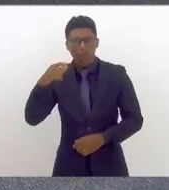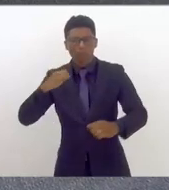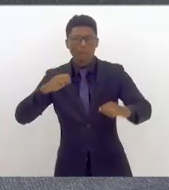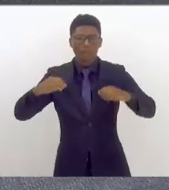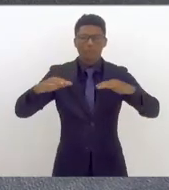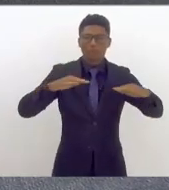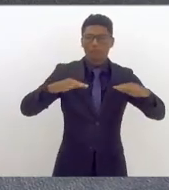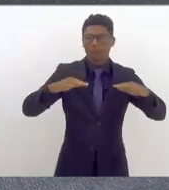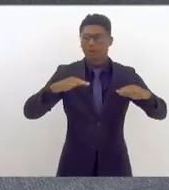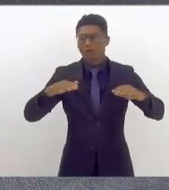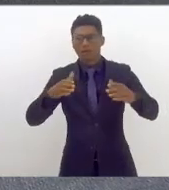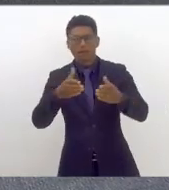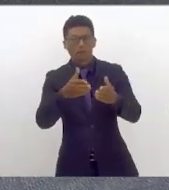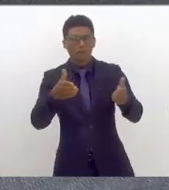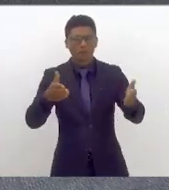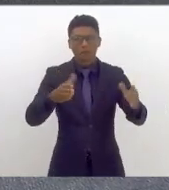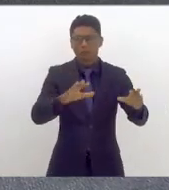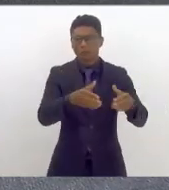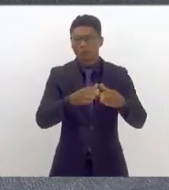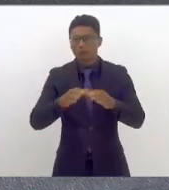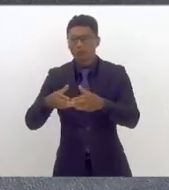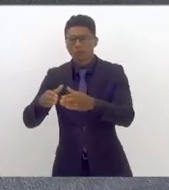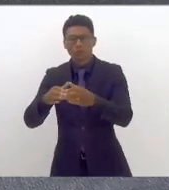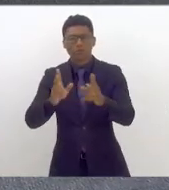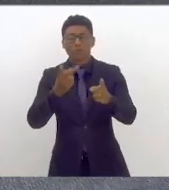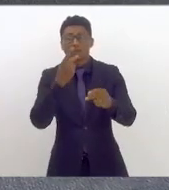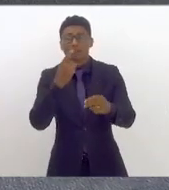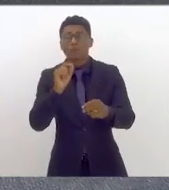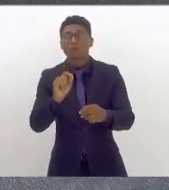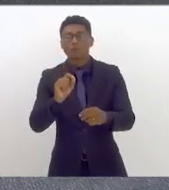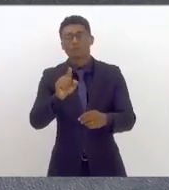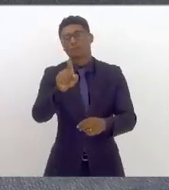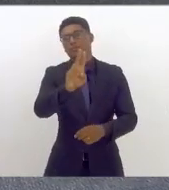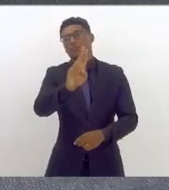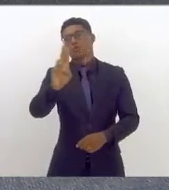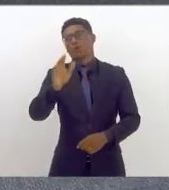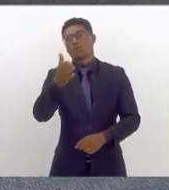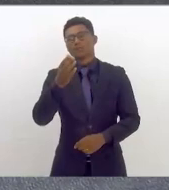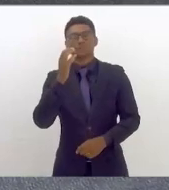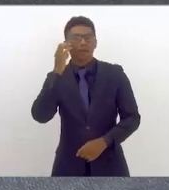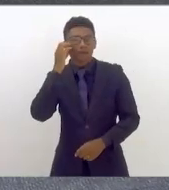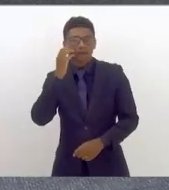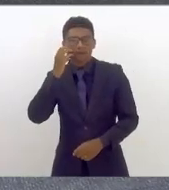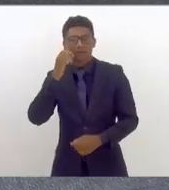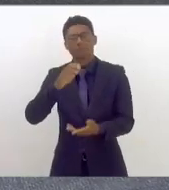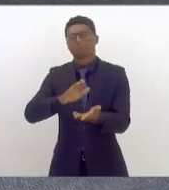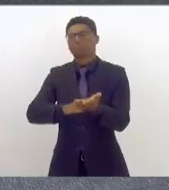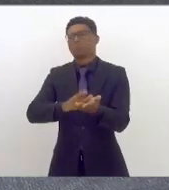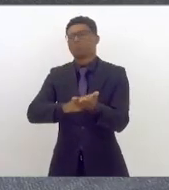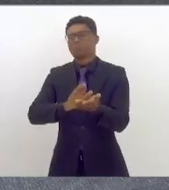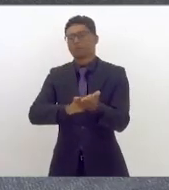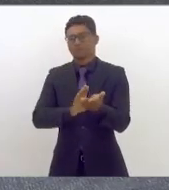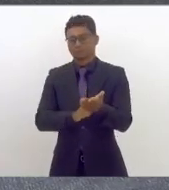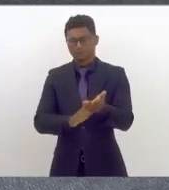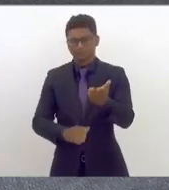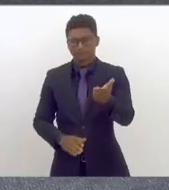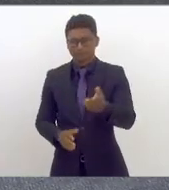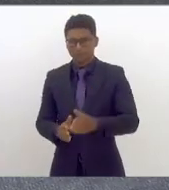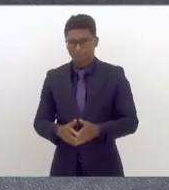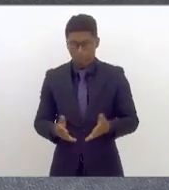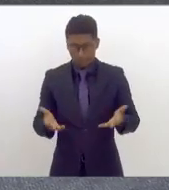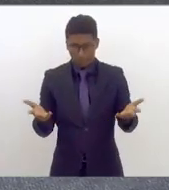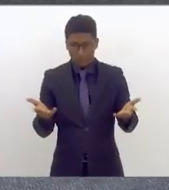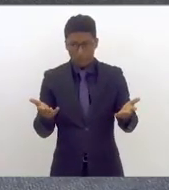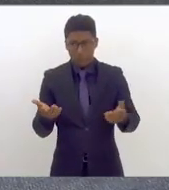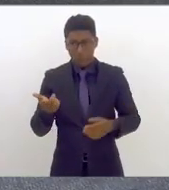Ecosol, a primeira coisa que me falaram era no nome de Vossa Excelência. Então, parabéns. E hoje, mais uma